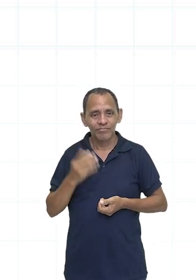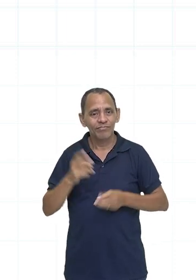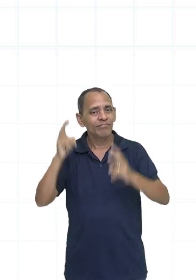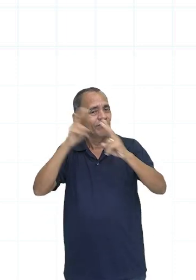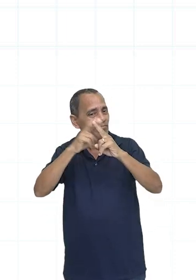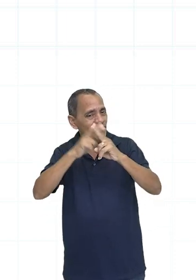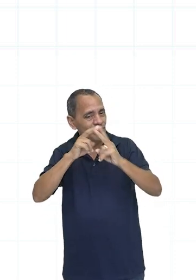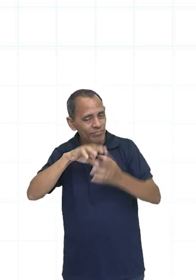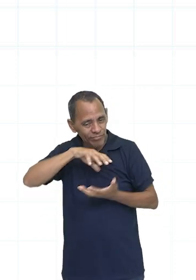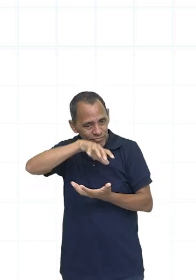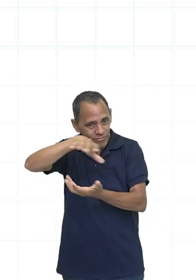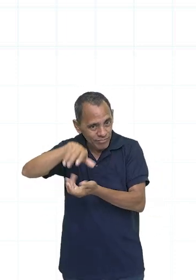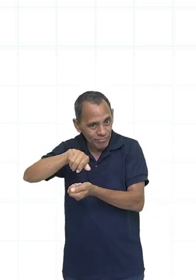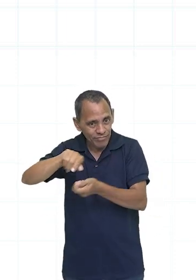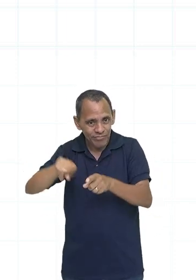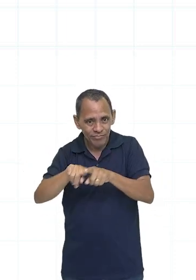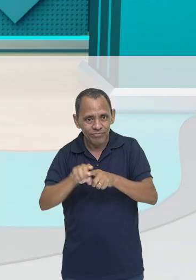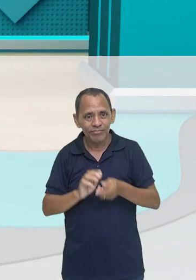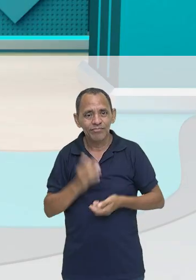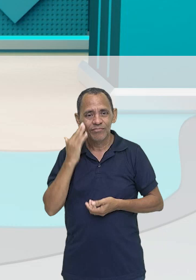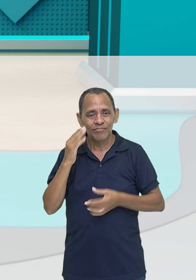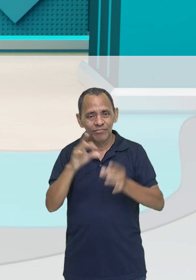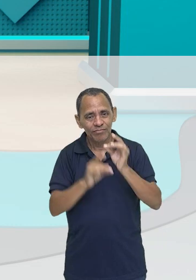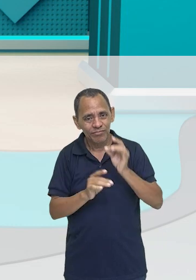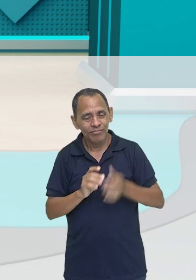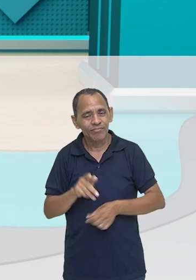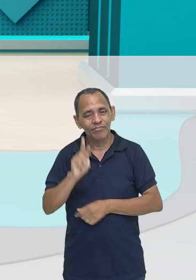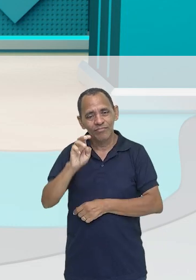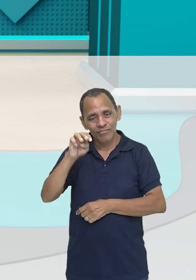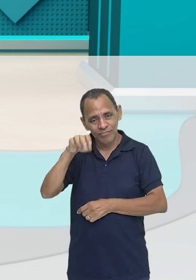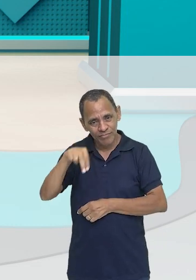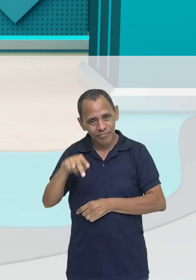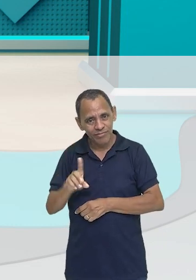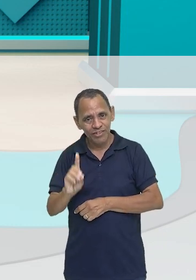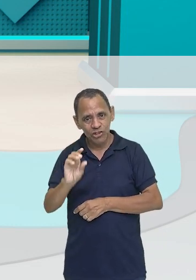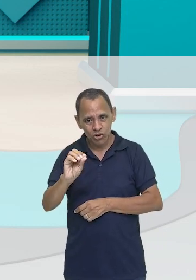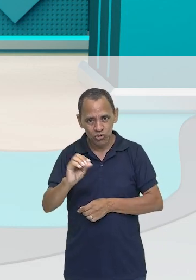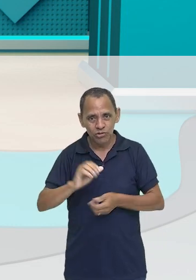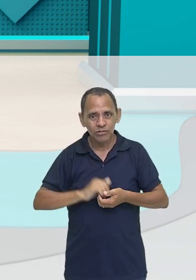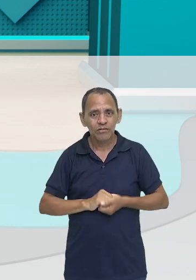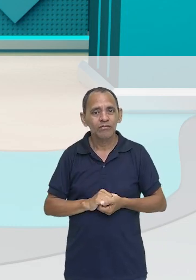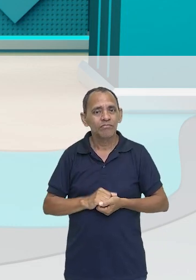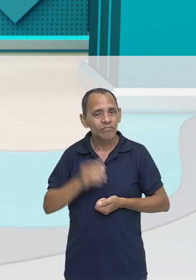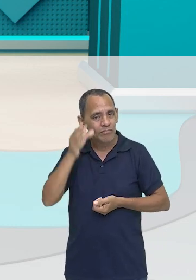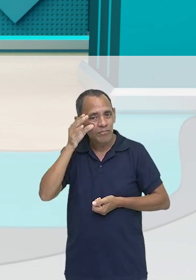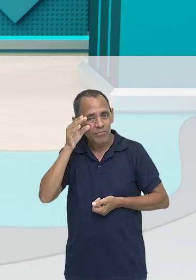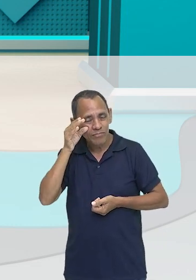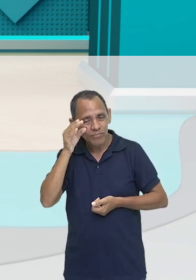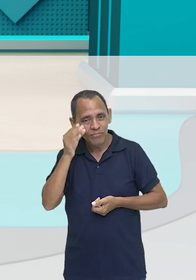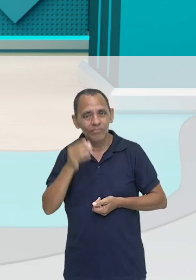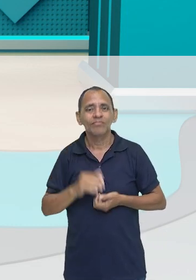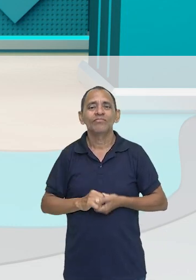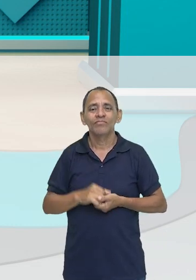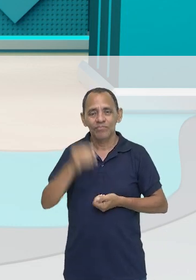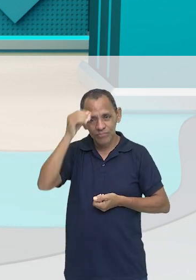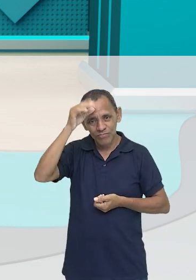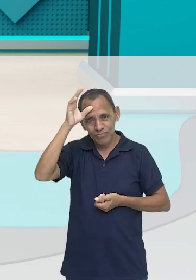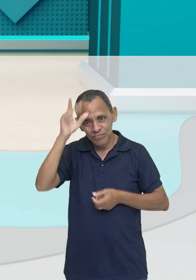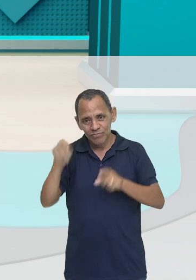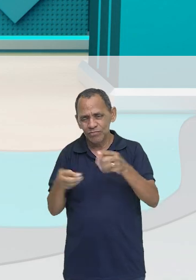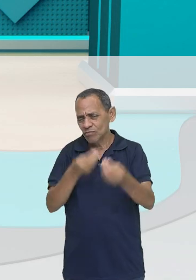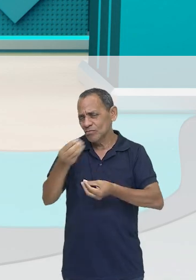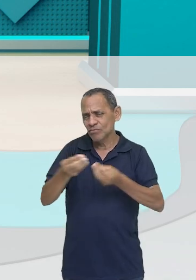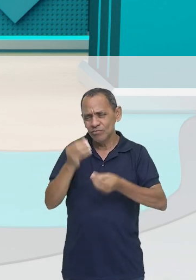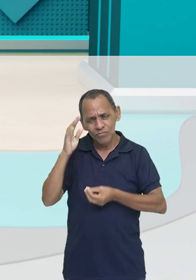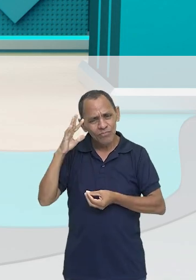o detalhamento Kendo. E aí? Estão curiosos para saber o que é o Kendo e como ele